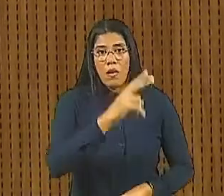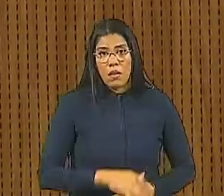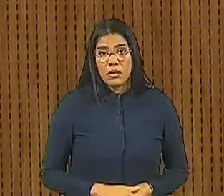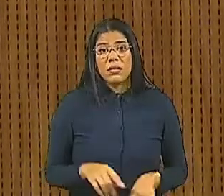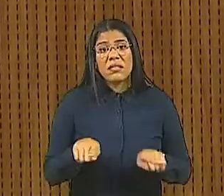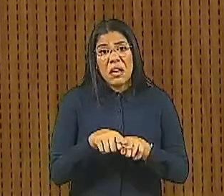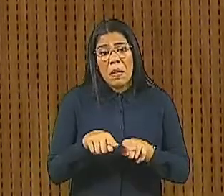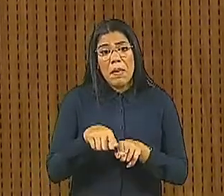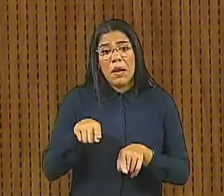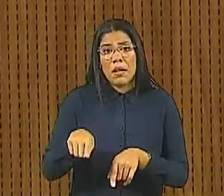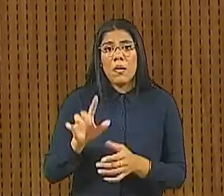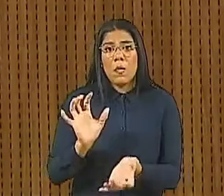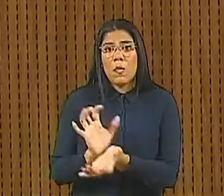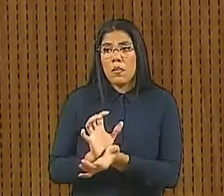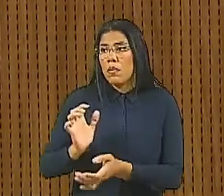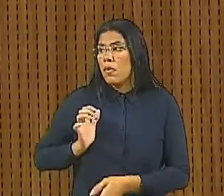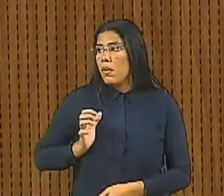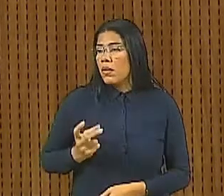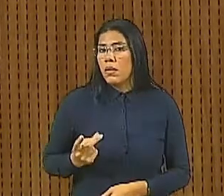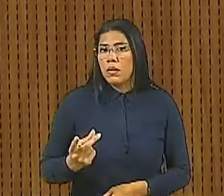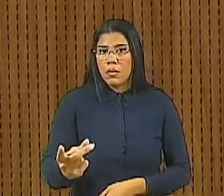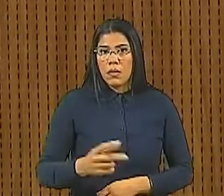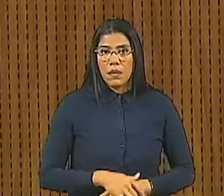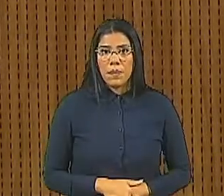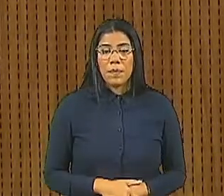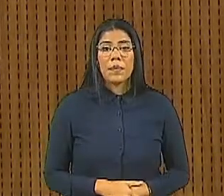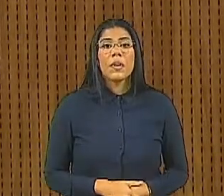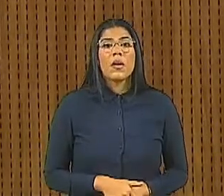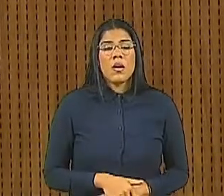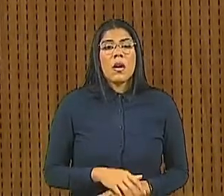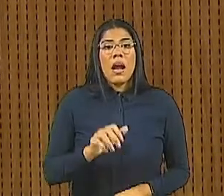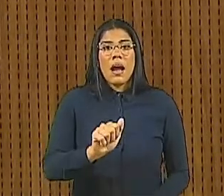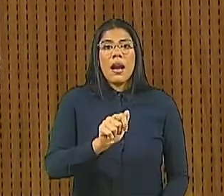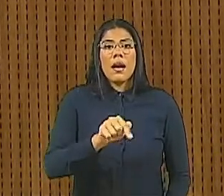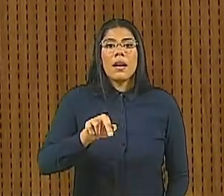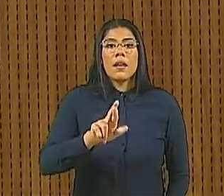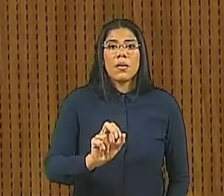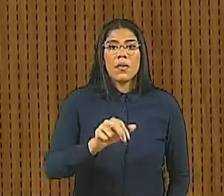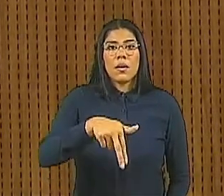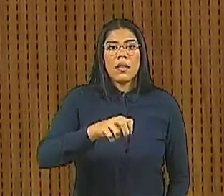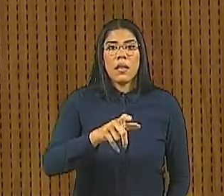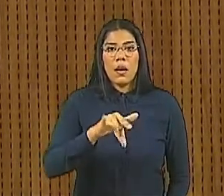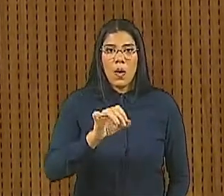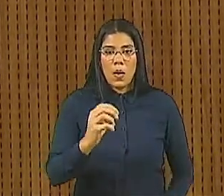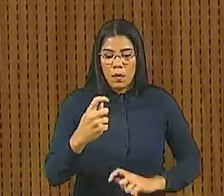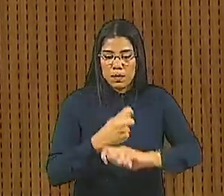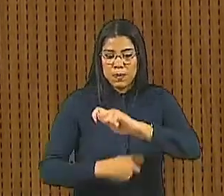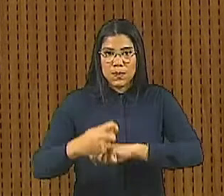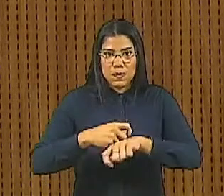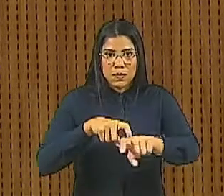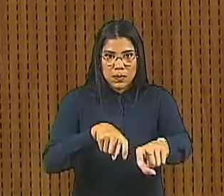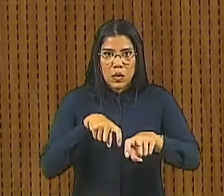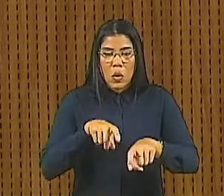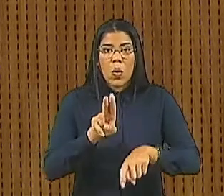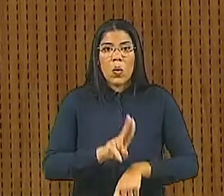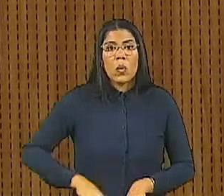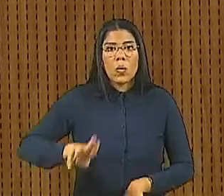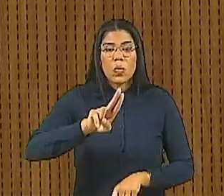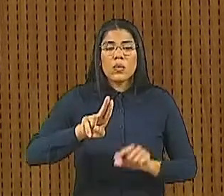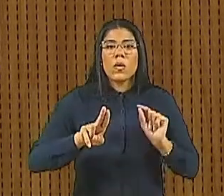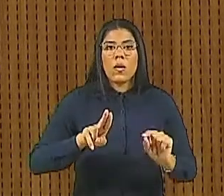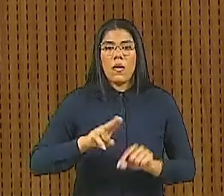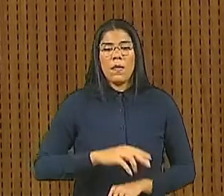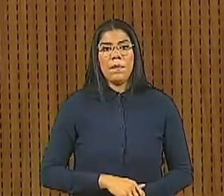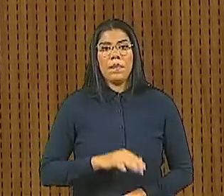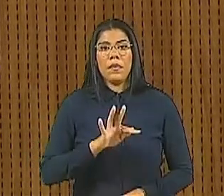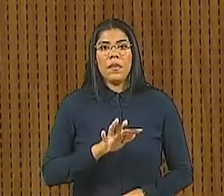da riqueza. O agronegócio contemporâneo, que se utiliza de muito fertilizante petroquímico,